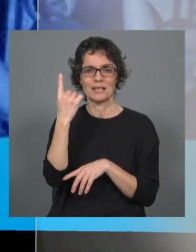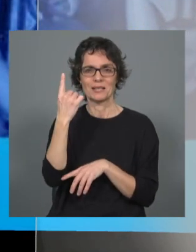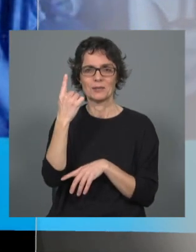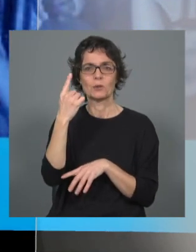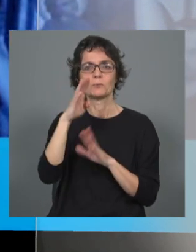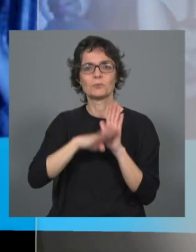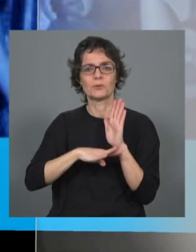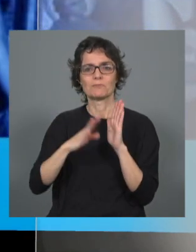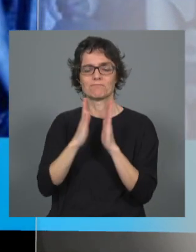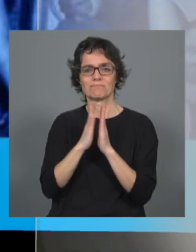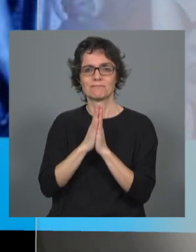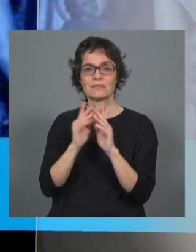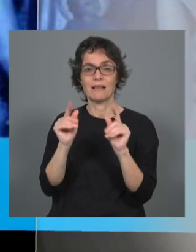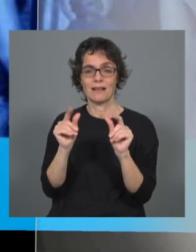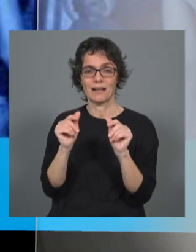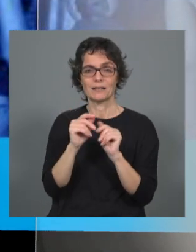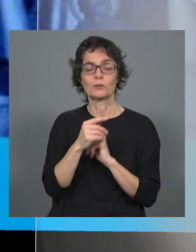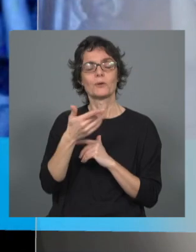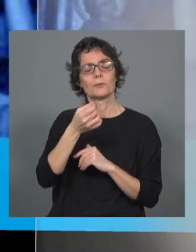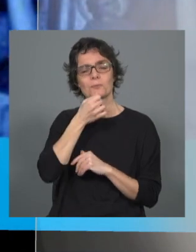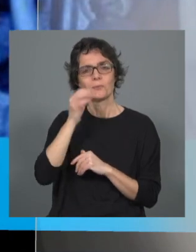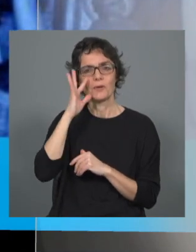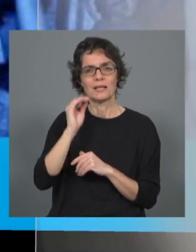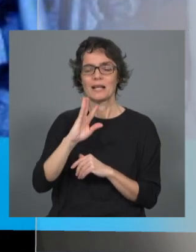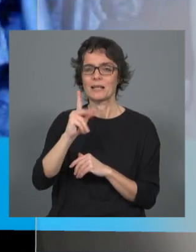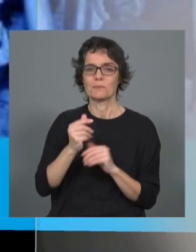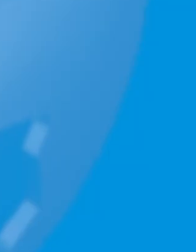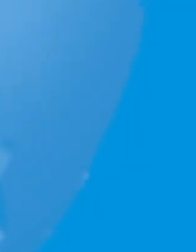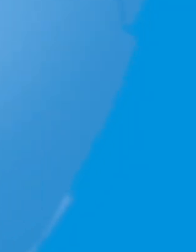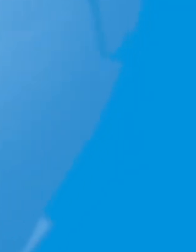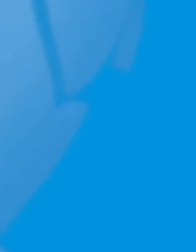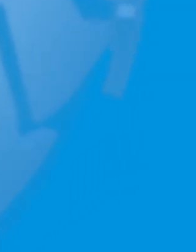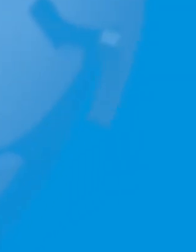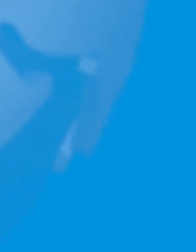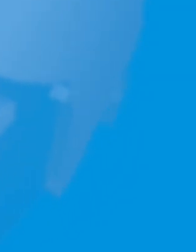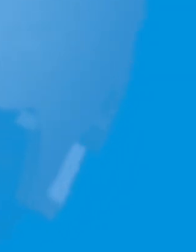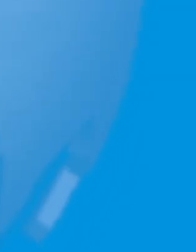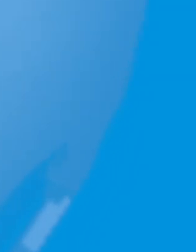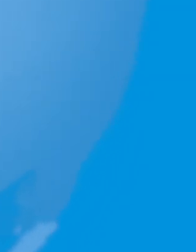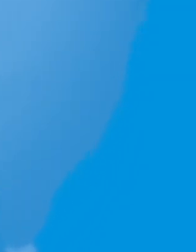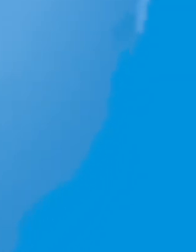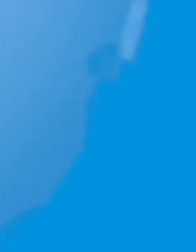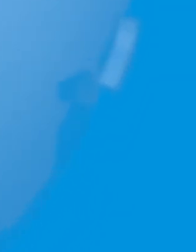a edição rádio do programa Eclésia. Boa tarde, até amanhã, se Deus quiser.